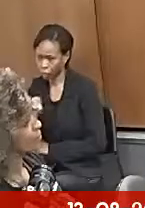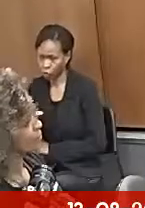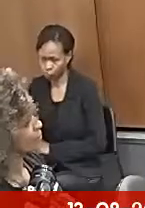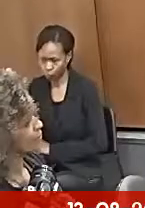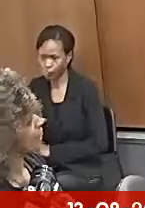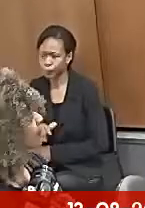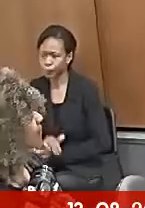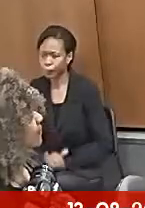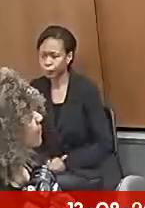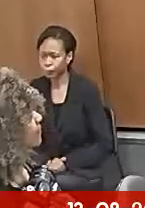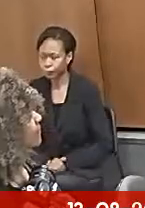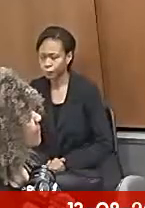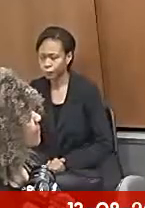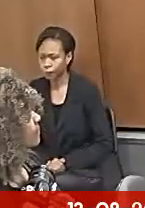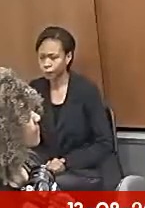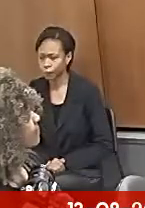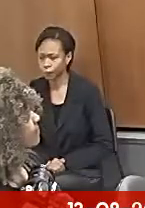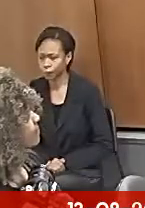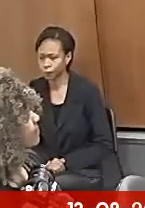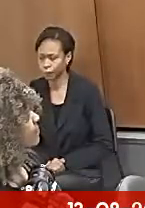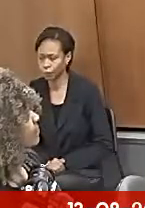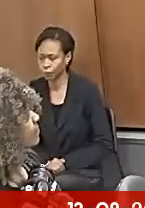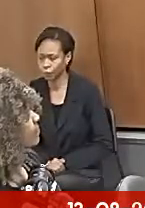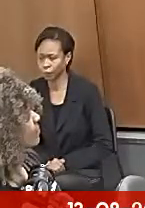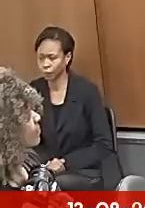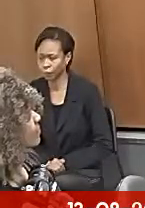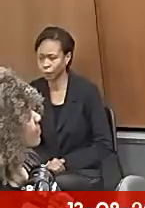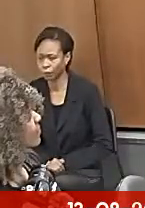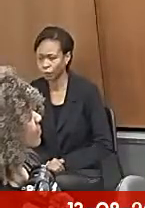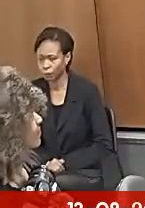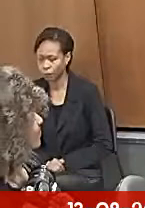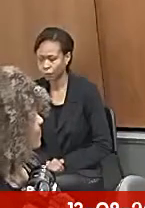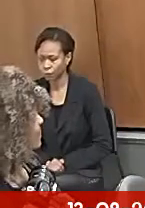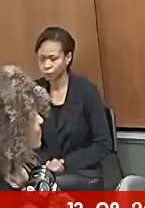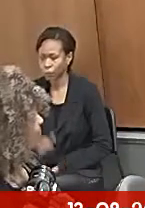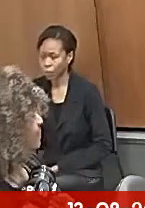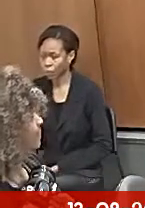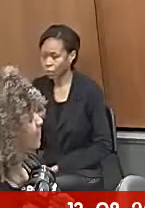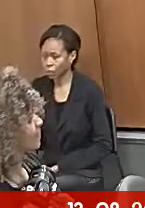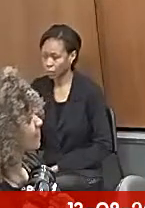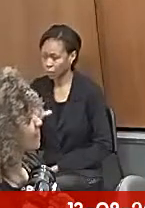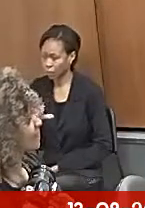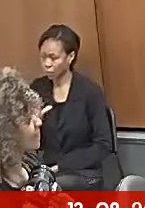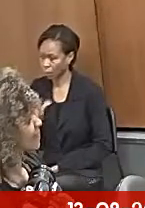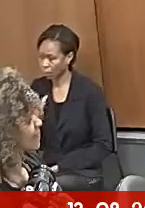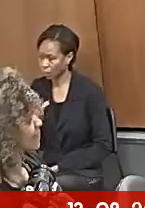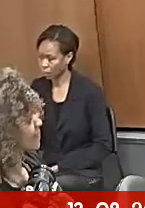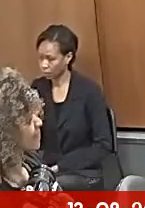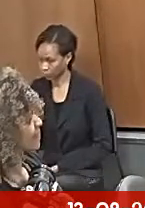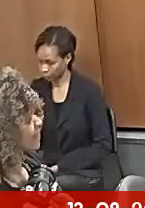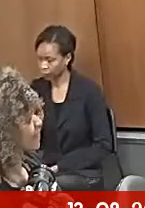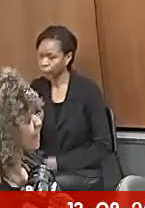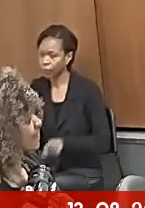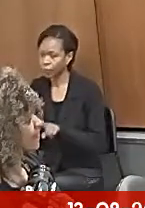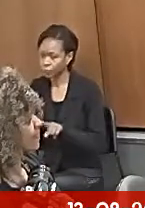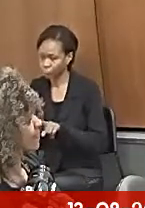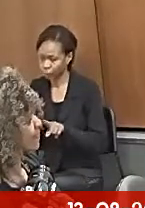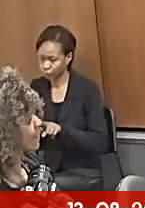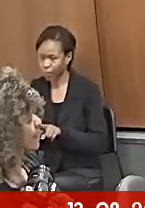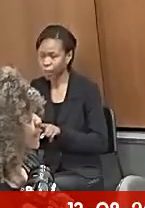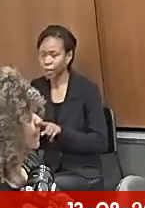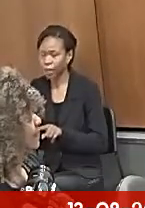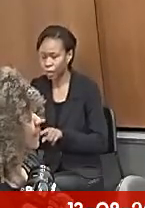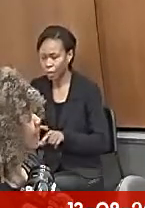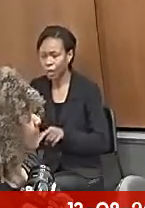tive a oportunidade de vê los jogando lá joga muito ana cláudia caldeira que ana cláudia tac também para